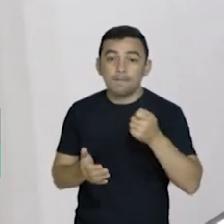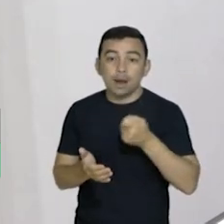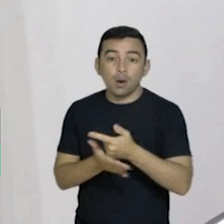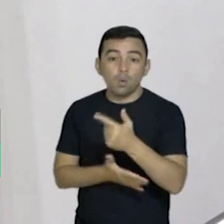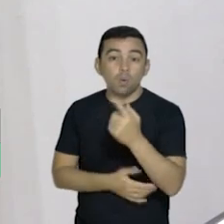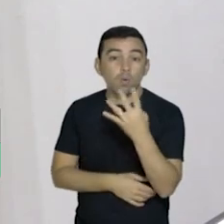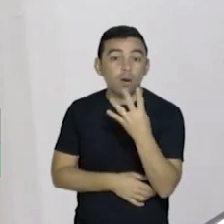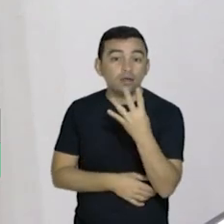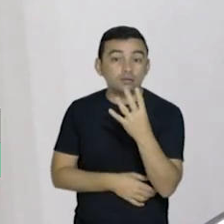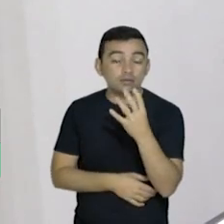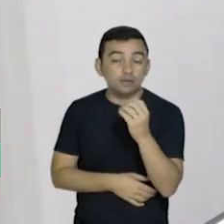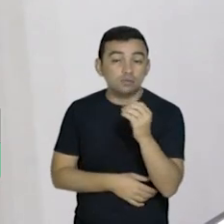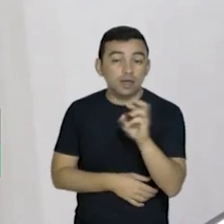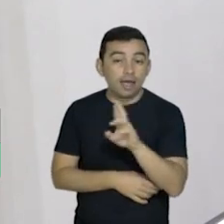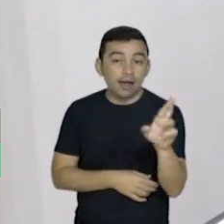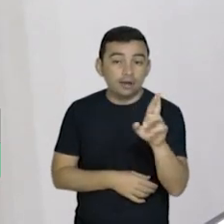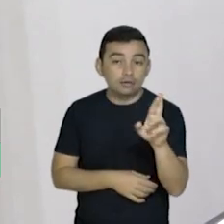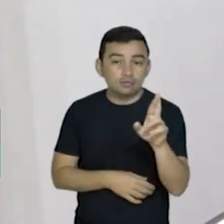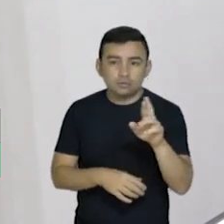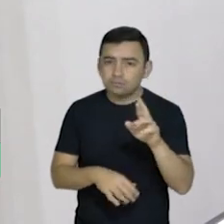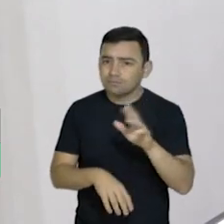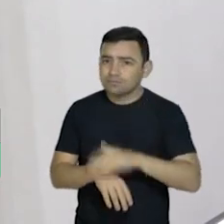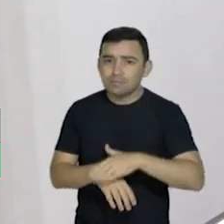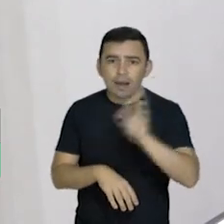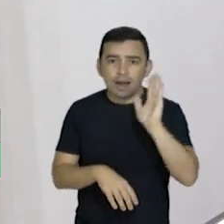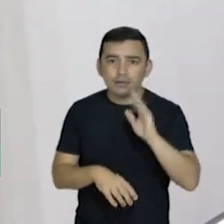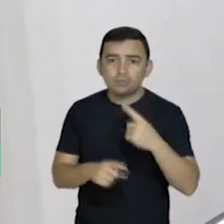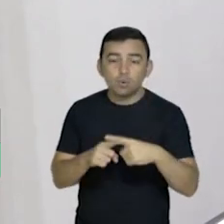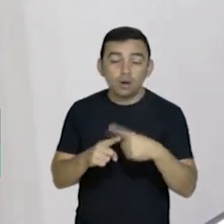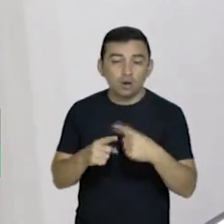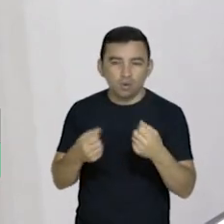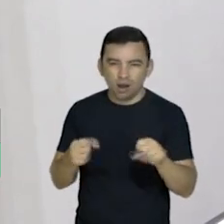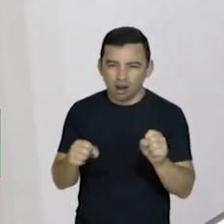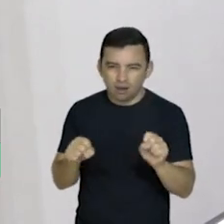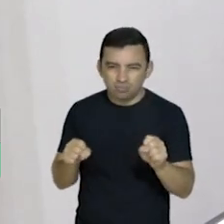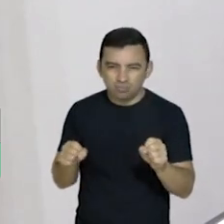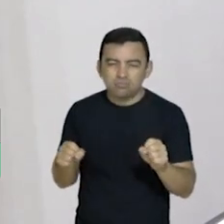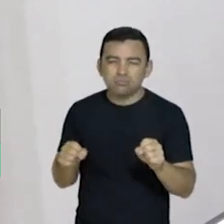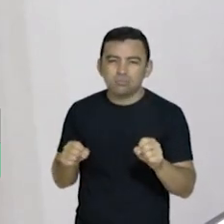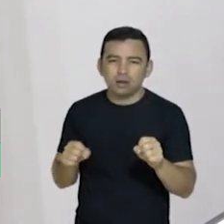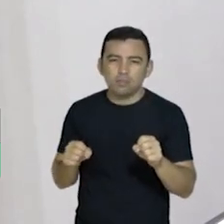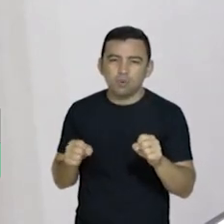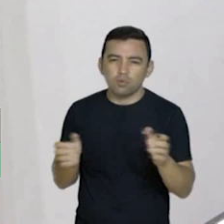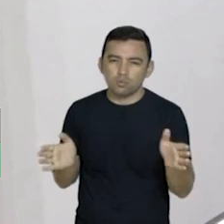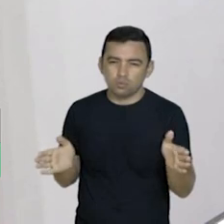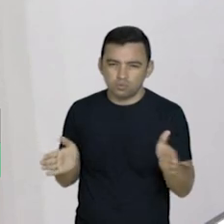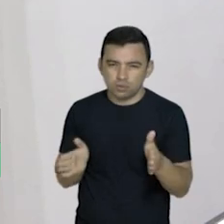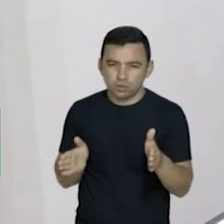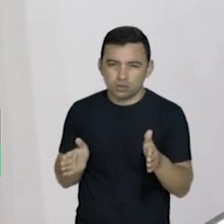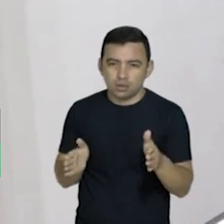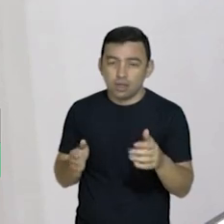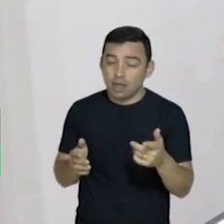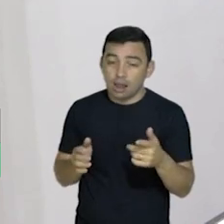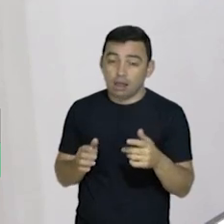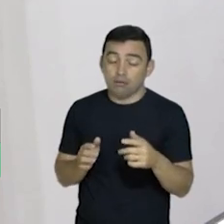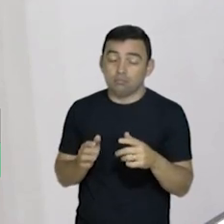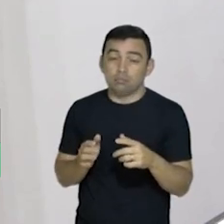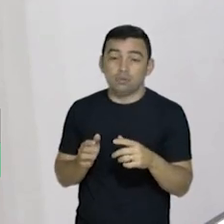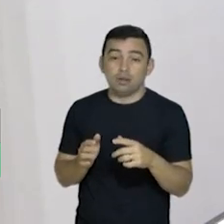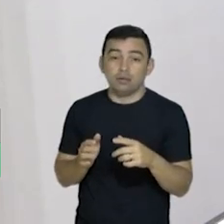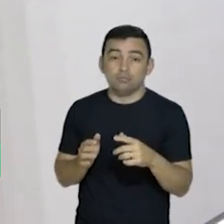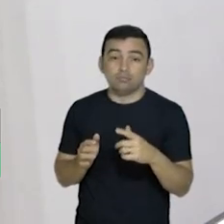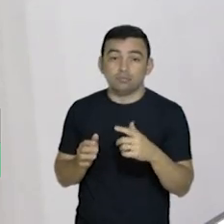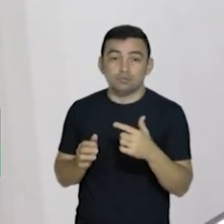r$ 400 de um dia para o outro porque uma Scooter elétrica que nem é é não tá nem regulamentada né o seu emplacamento